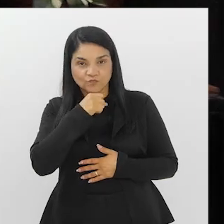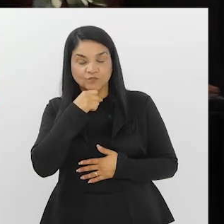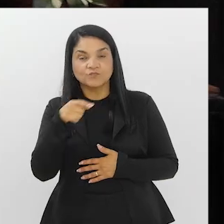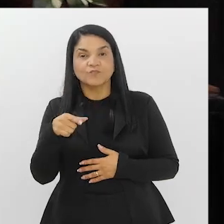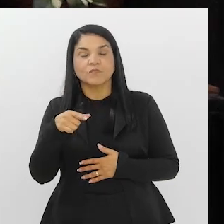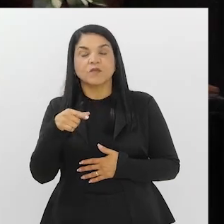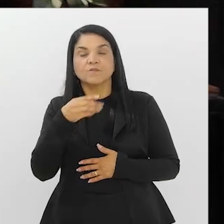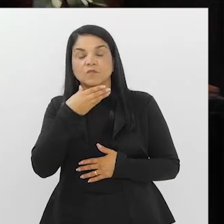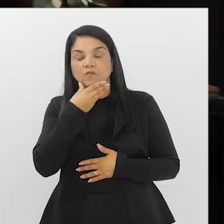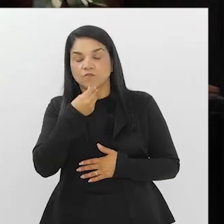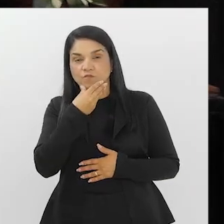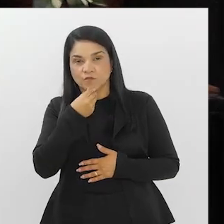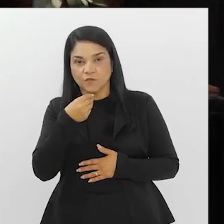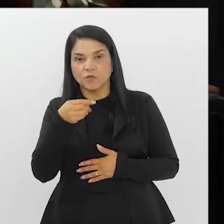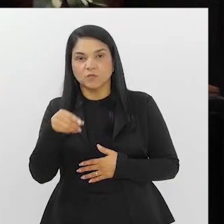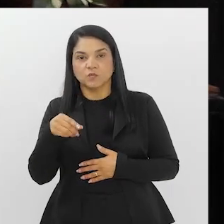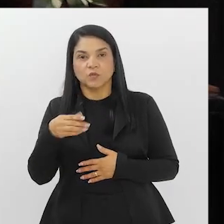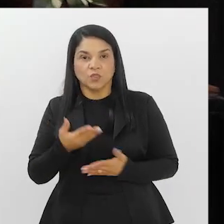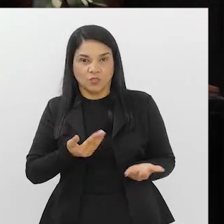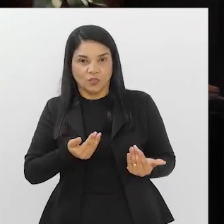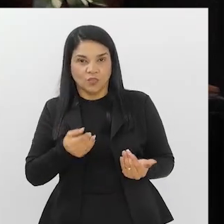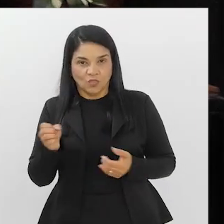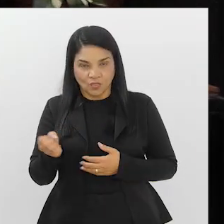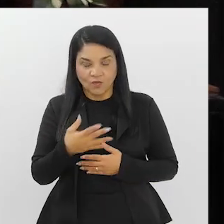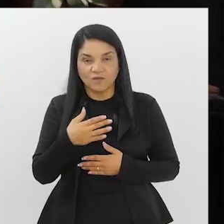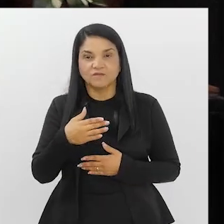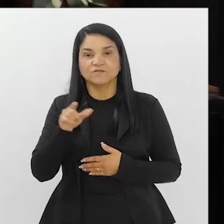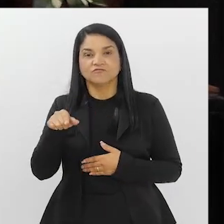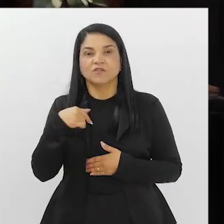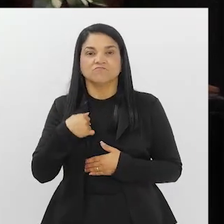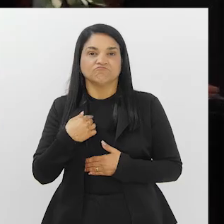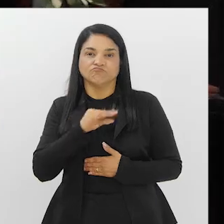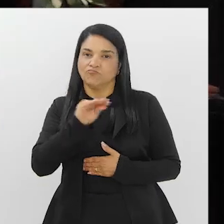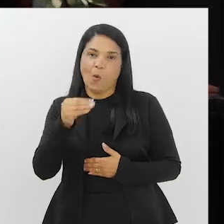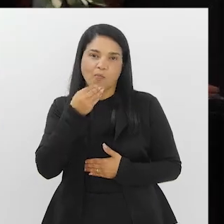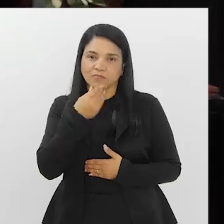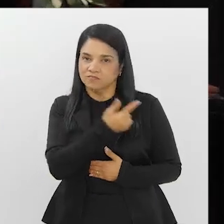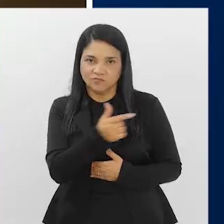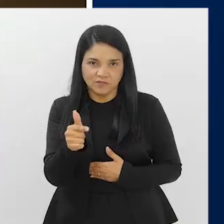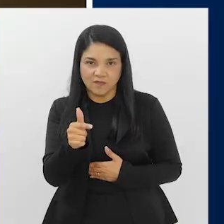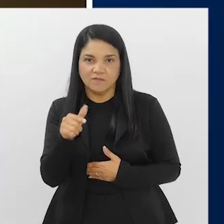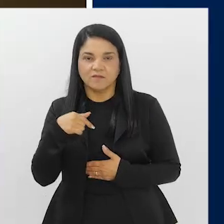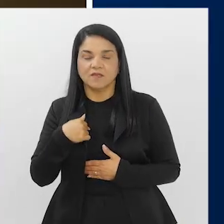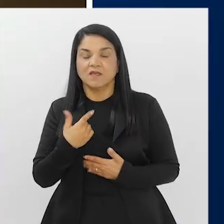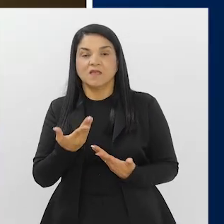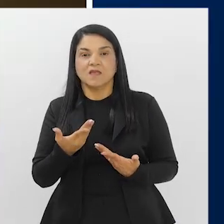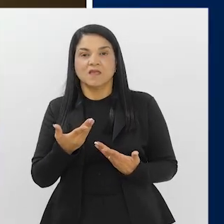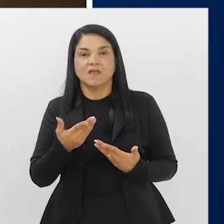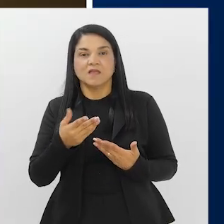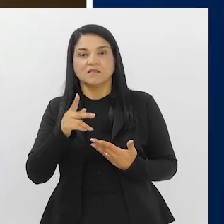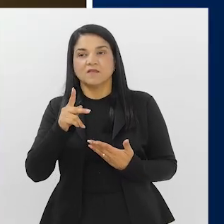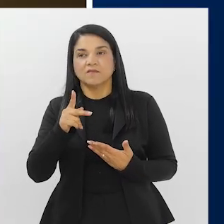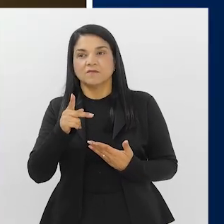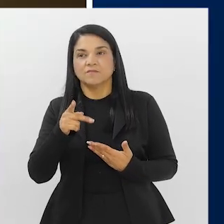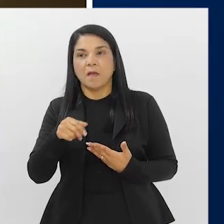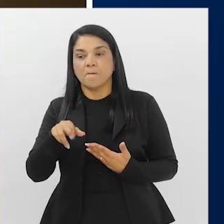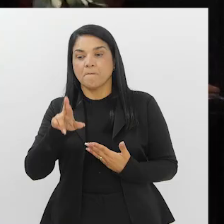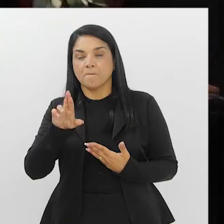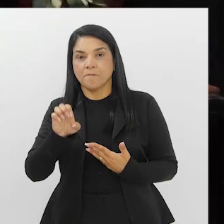14 anos, eu não tive essa oportunidade. Ele já veio sem essa microbiota que a senhora está se referindo, e ele teve